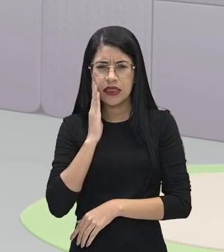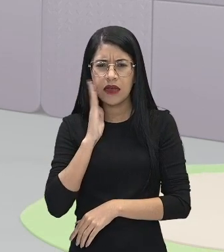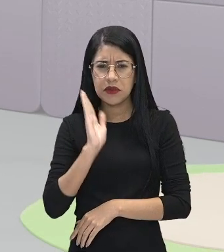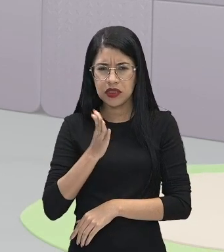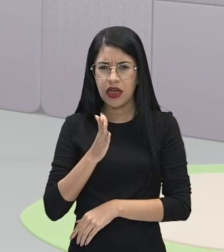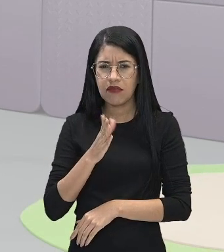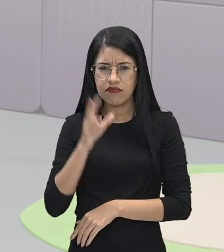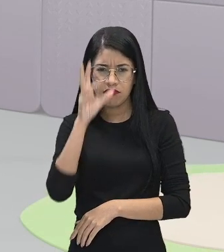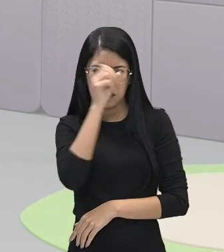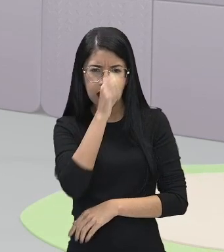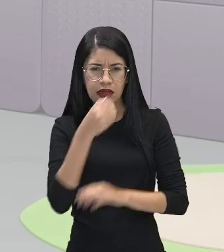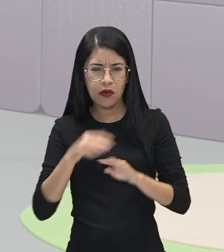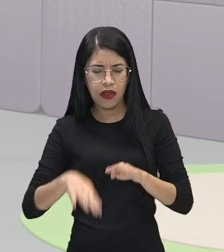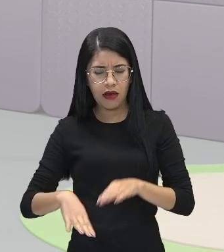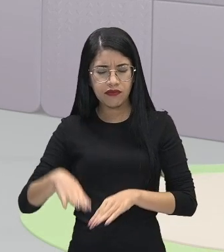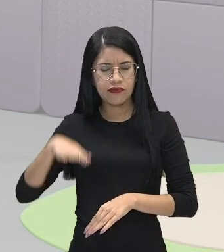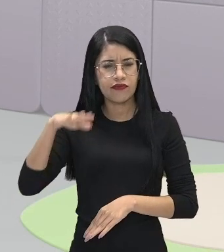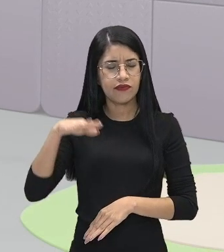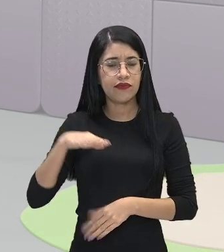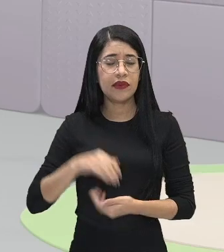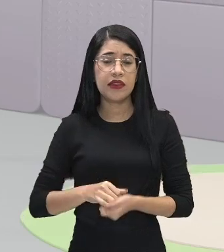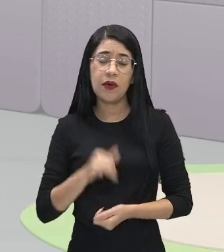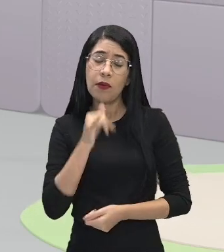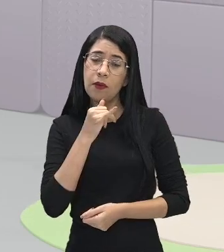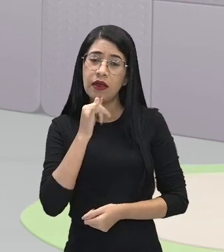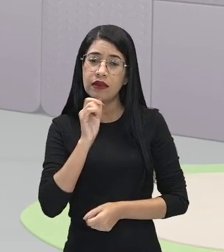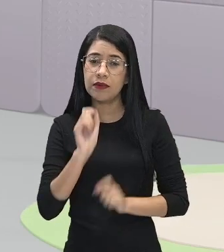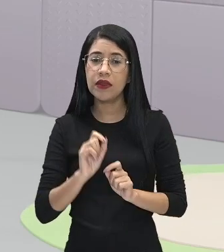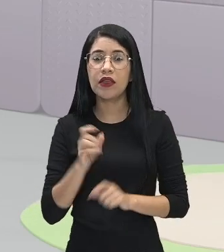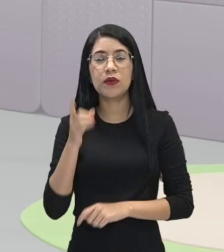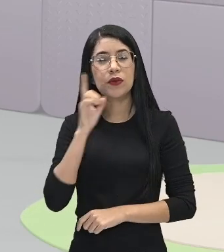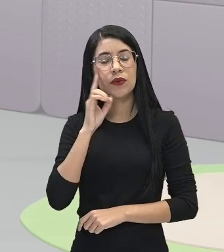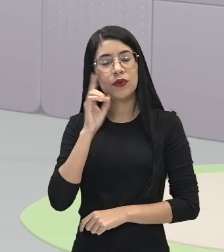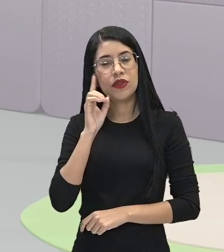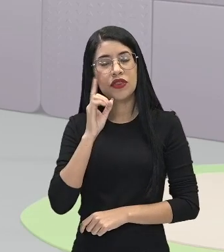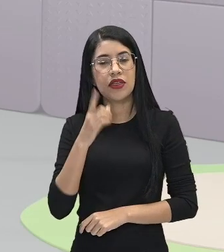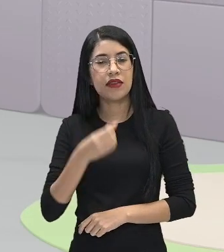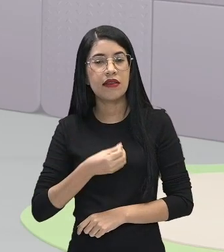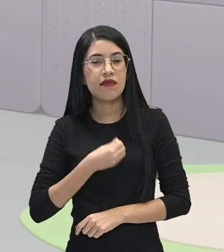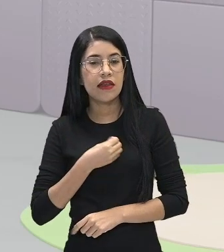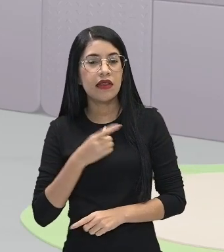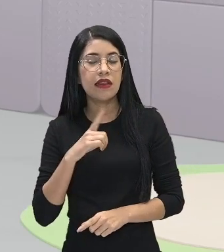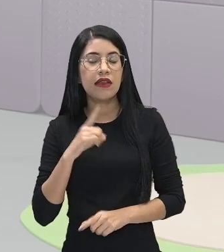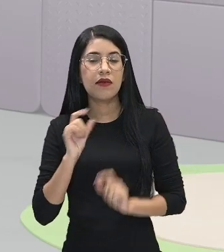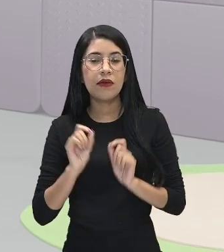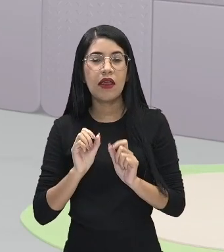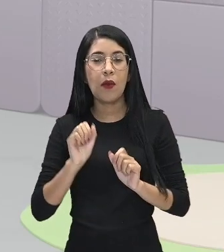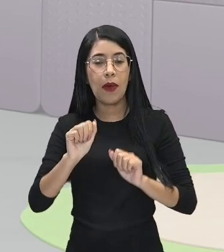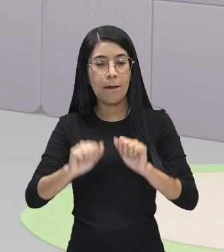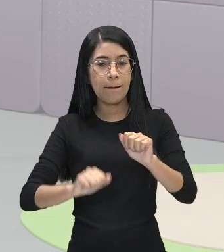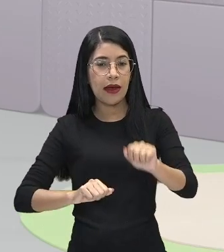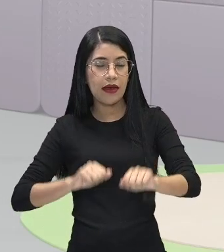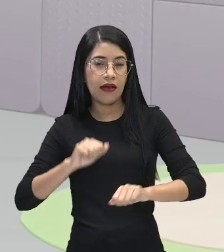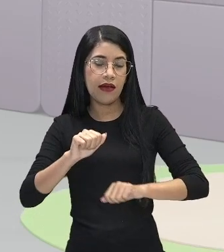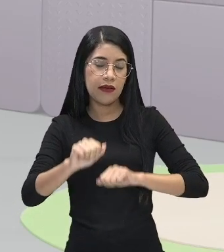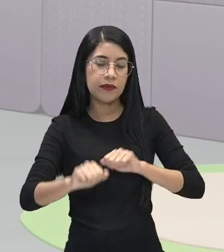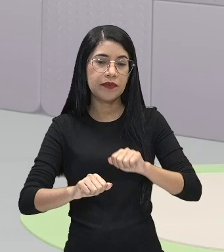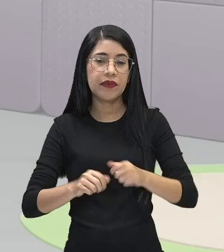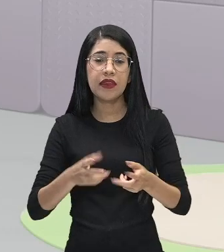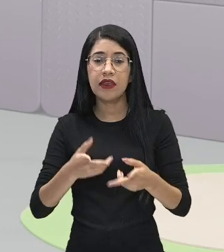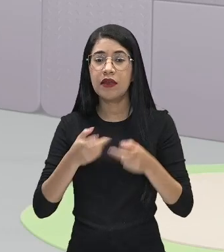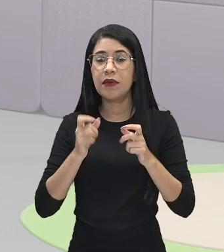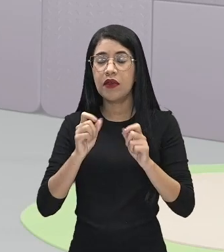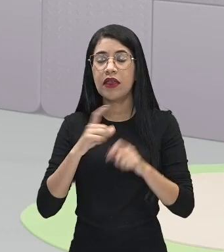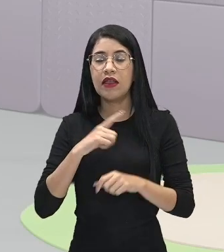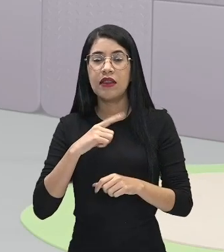aprendeu, né? Então nós temos aqui o nosso exemplo diário, né, do nosso cotidiano, uma bicicleta. Você observa que ela é feita aí